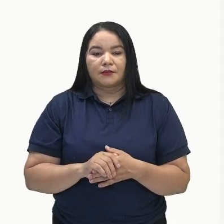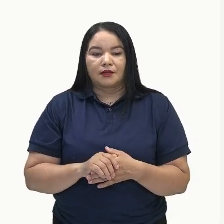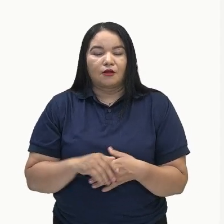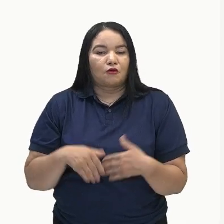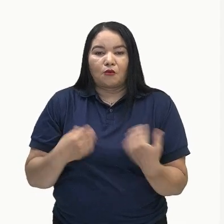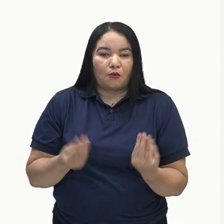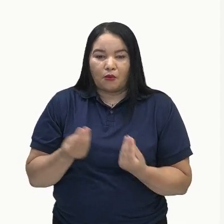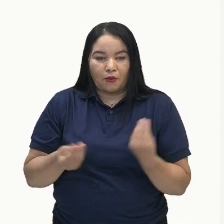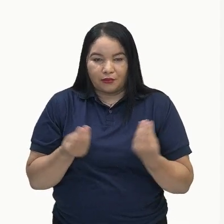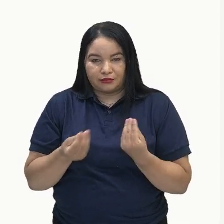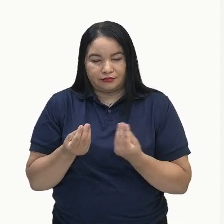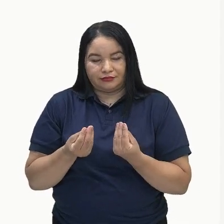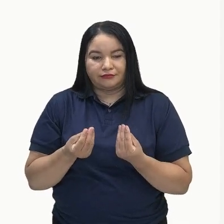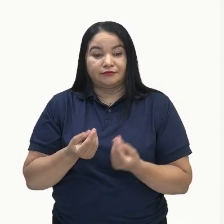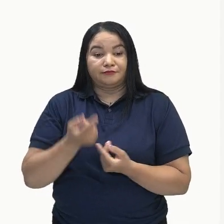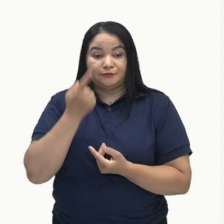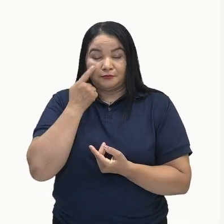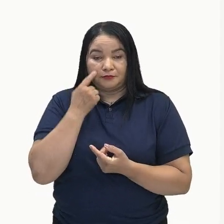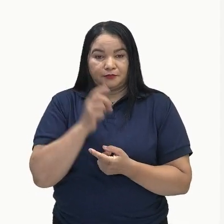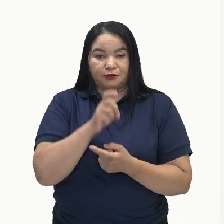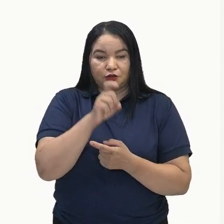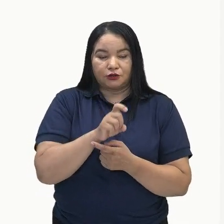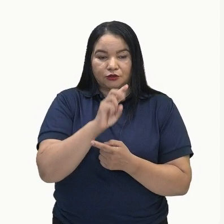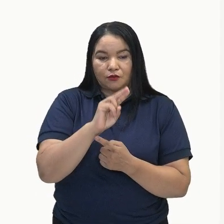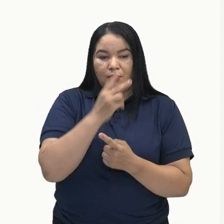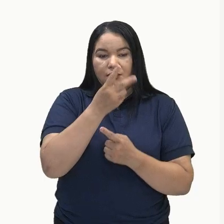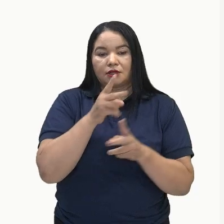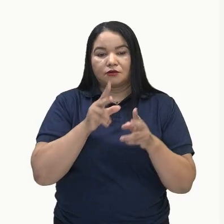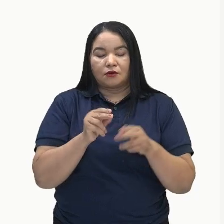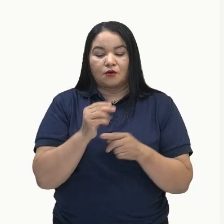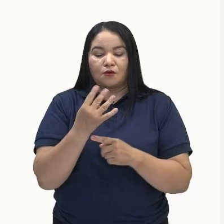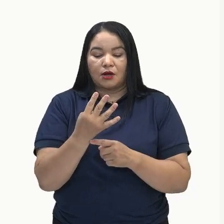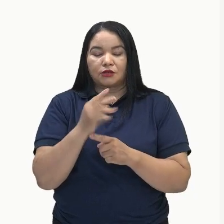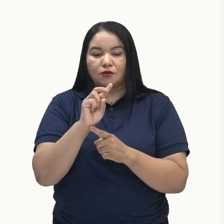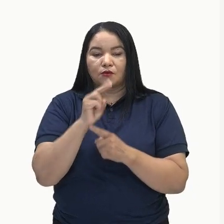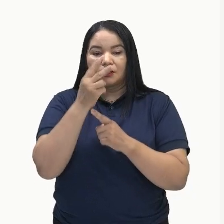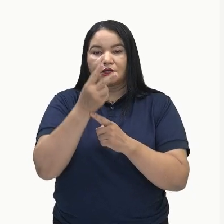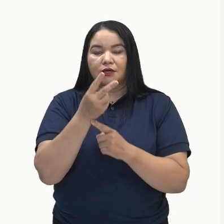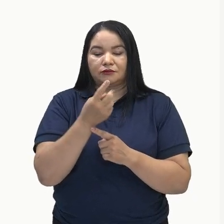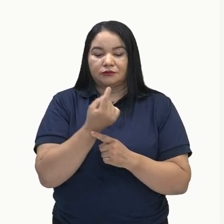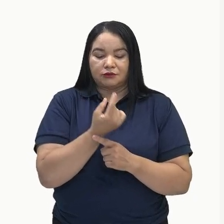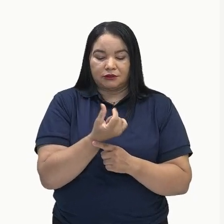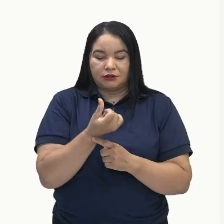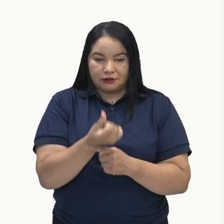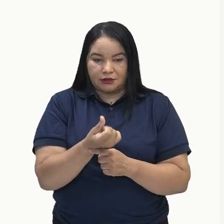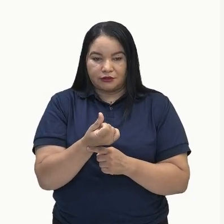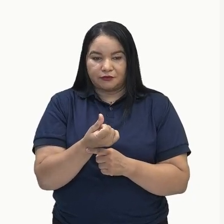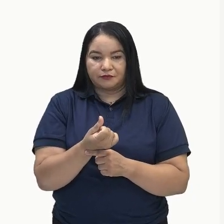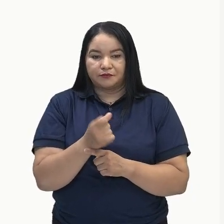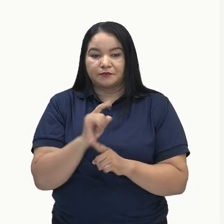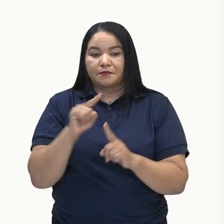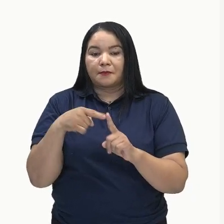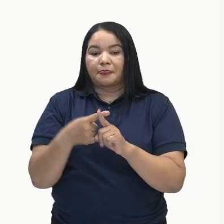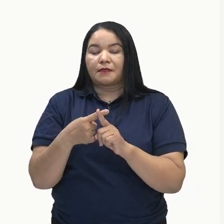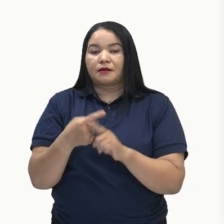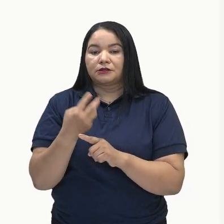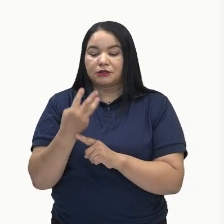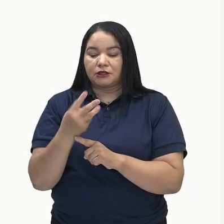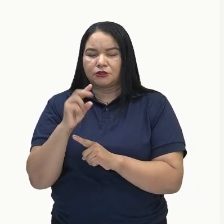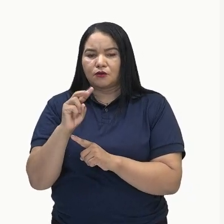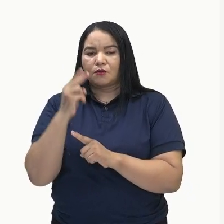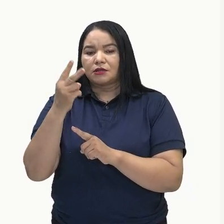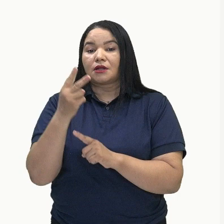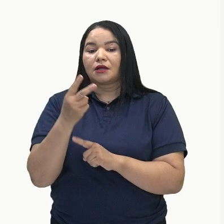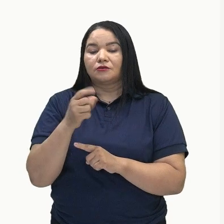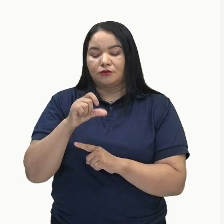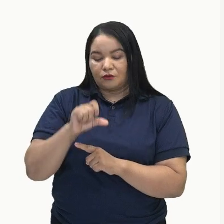equação? Olha aí, ó, x ao quadrado igual 4 ao quadrado, 16. 3 ao quadrado, 9. Então,